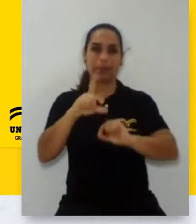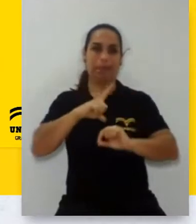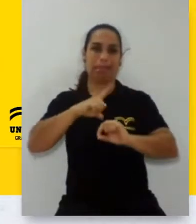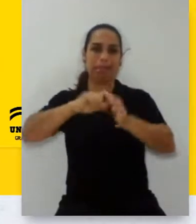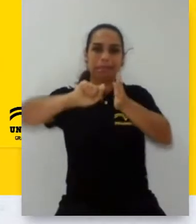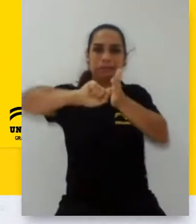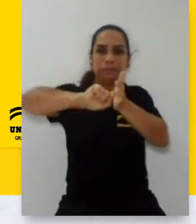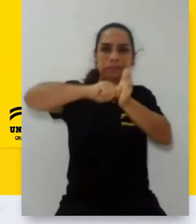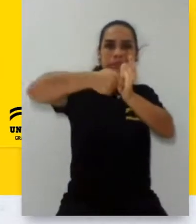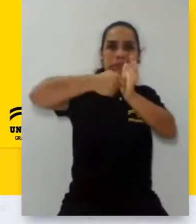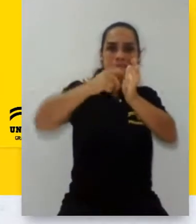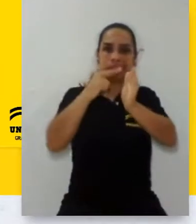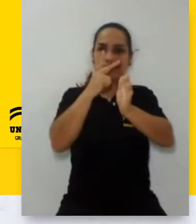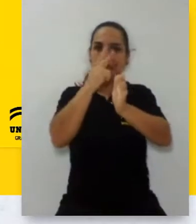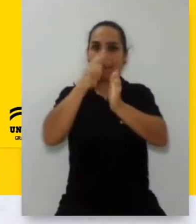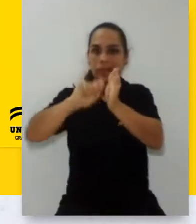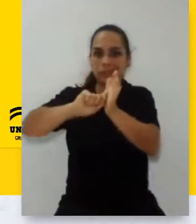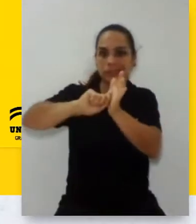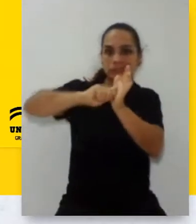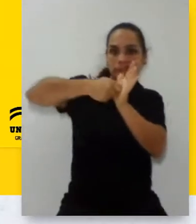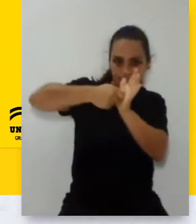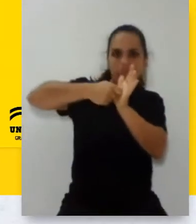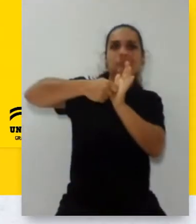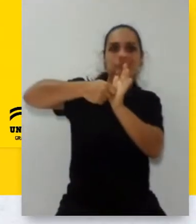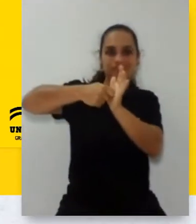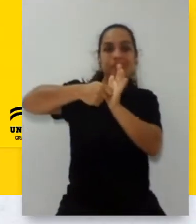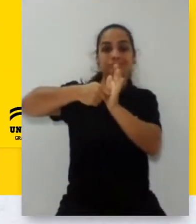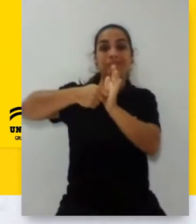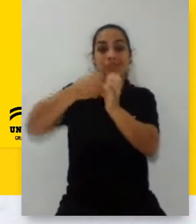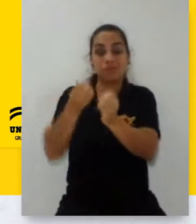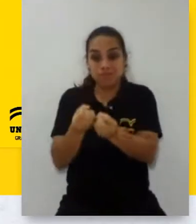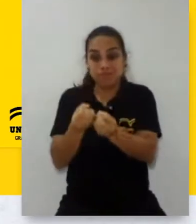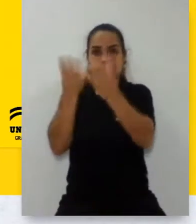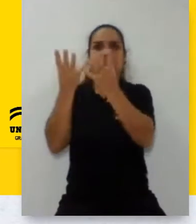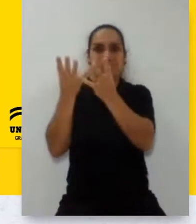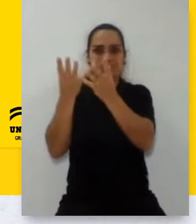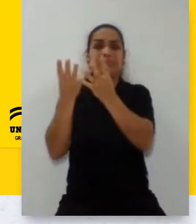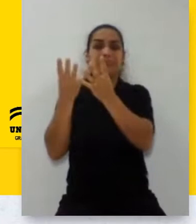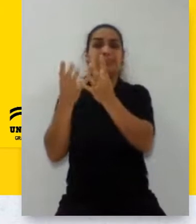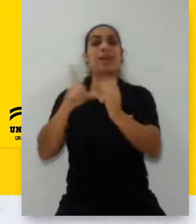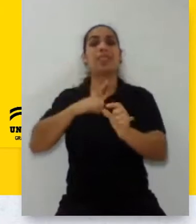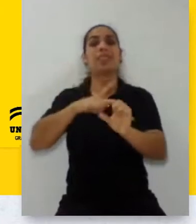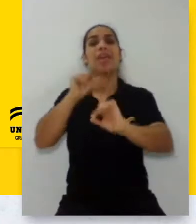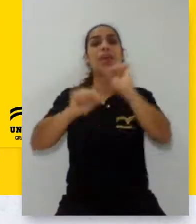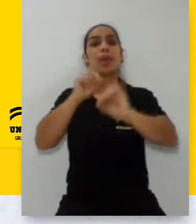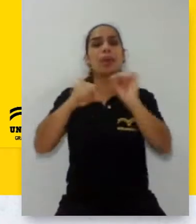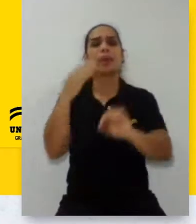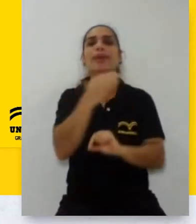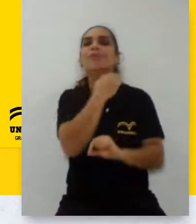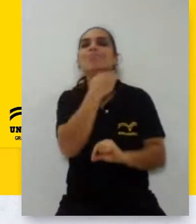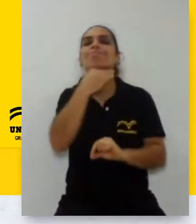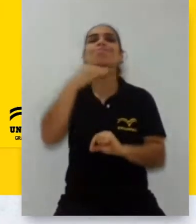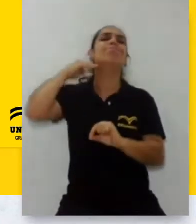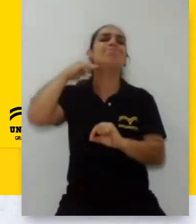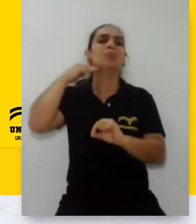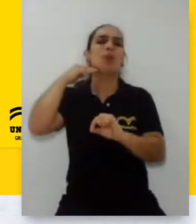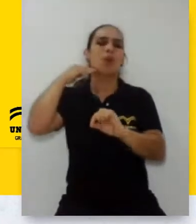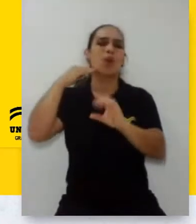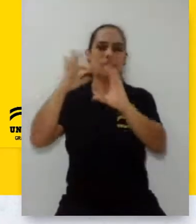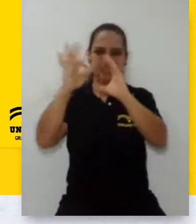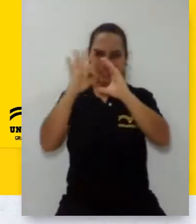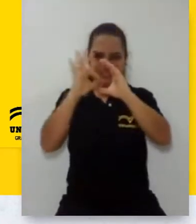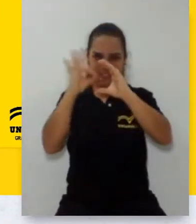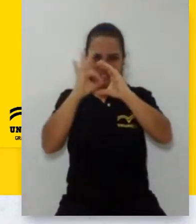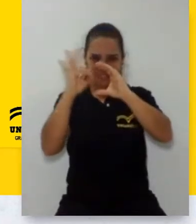um rompimento dessa artéria e vai ter morte celular naquele local. O cardiomiócito ali, a célula muscular cardíaca vai morrer porque